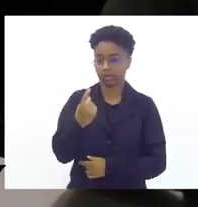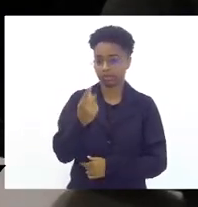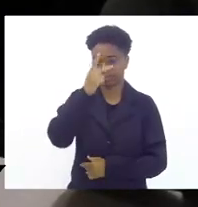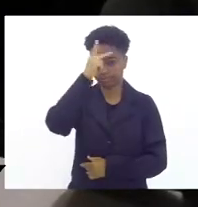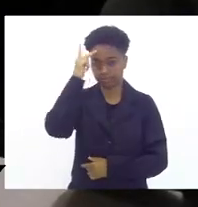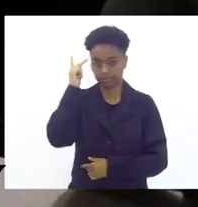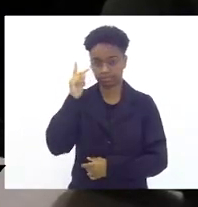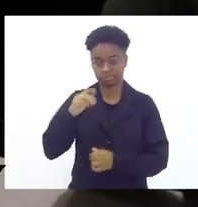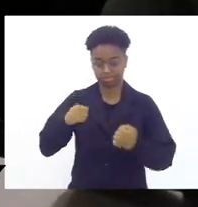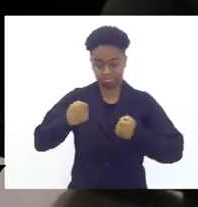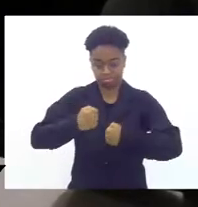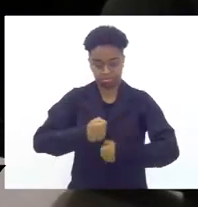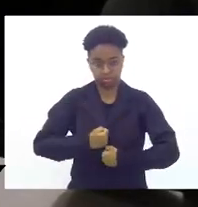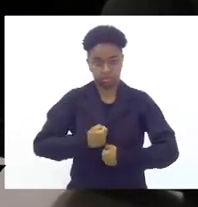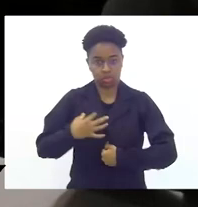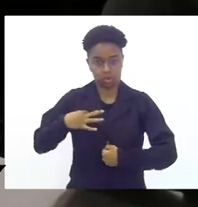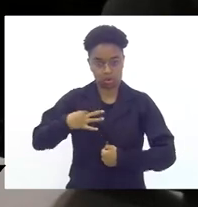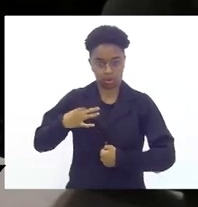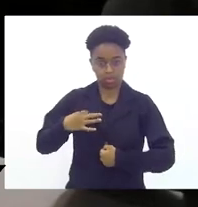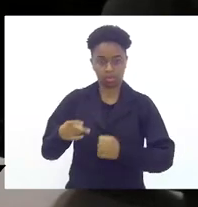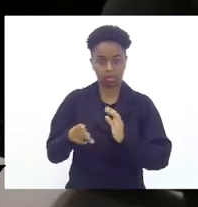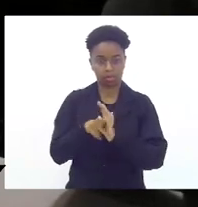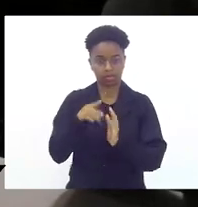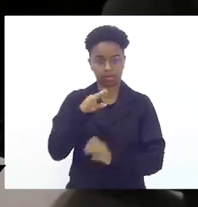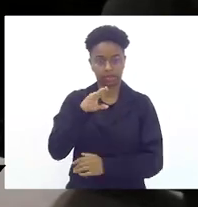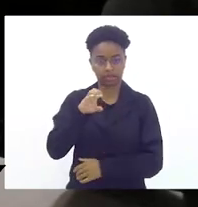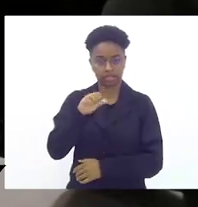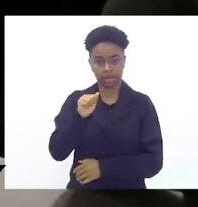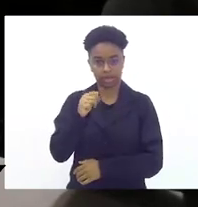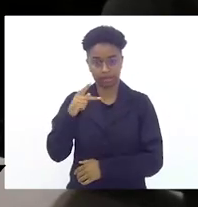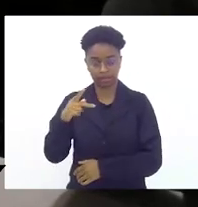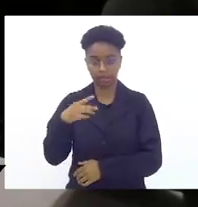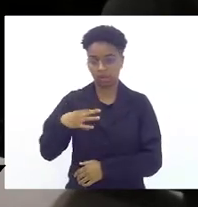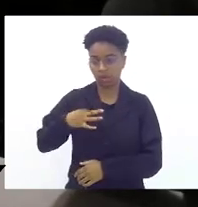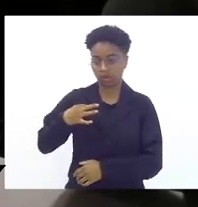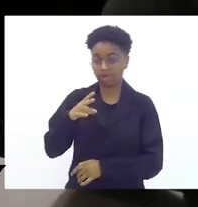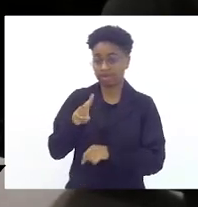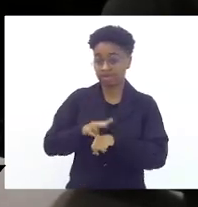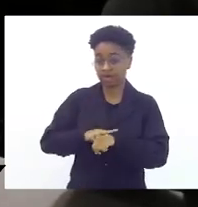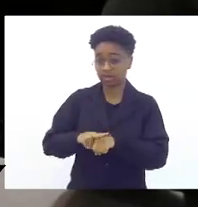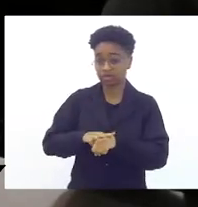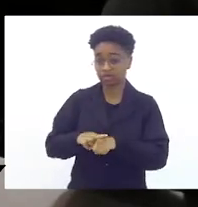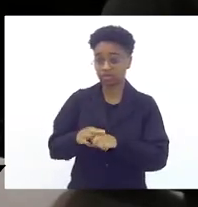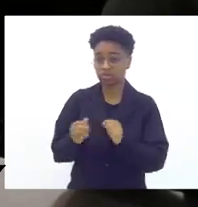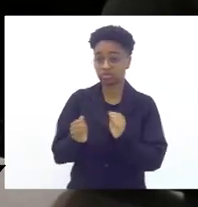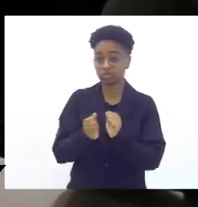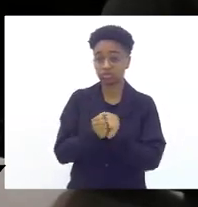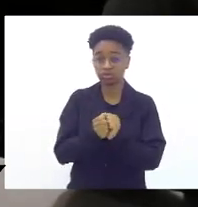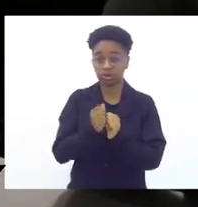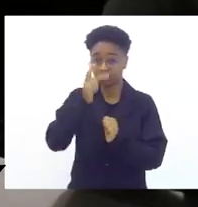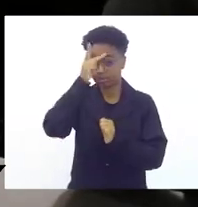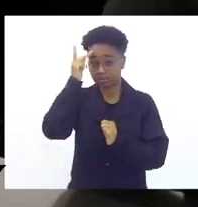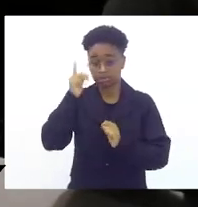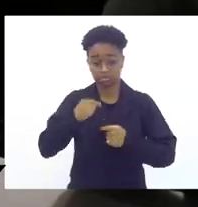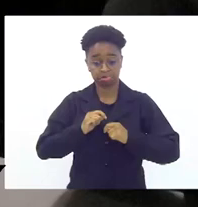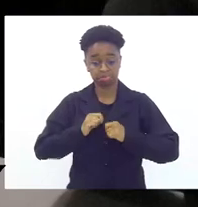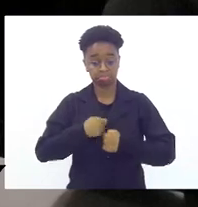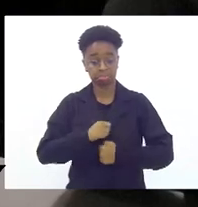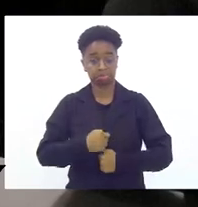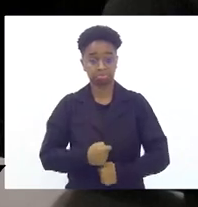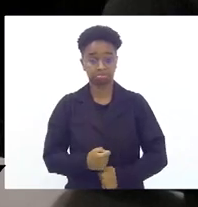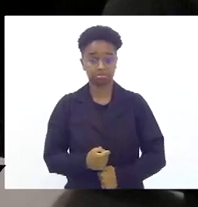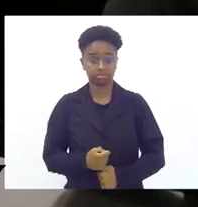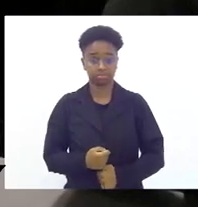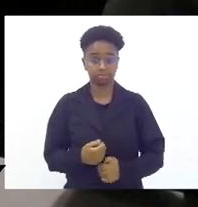vestido com a roupa da SEAP na maior parte das vezes com aquele uniforme Verde ao lado de um sujeito de camisa de botão né